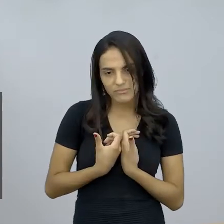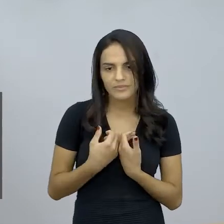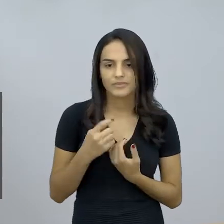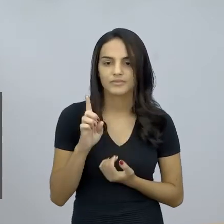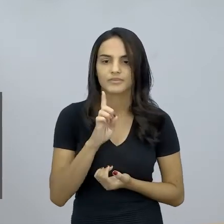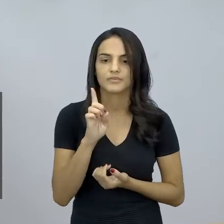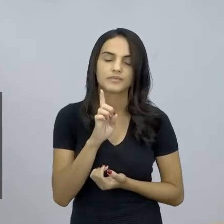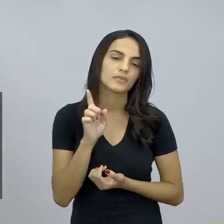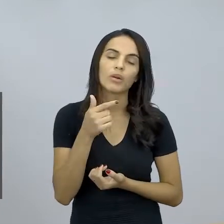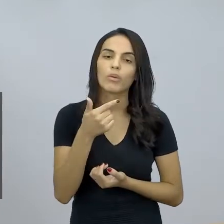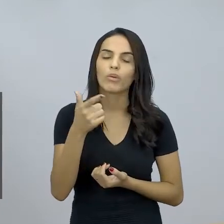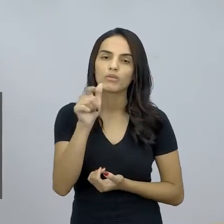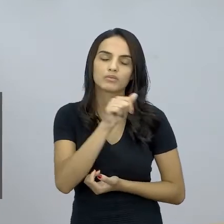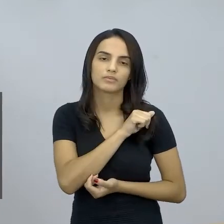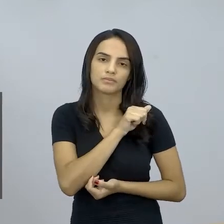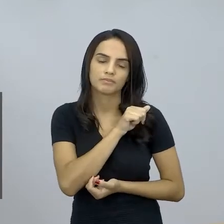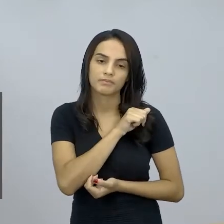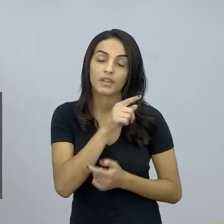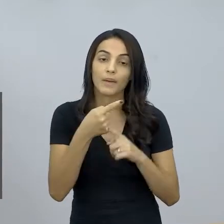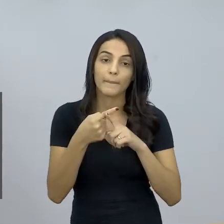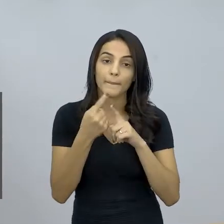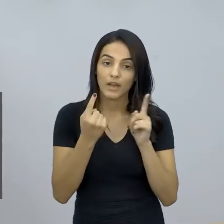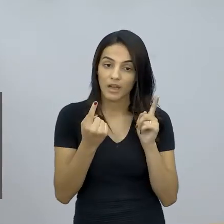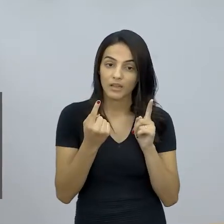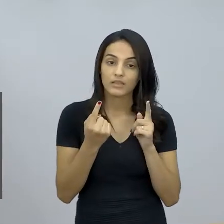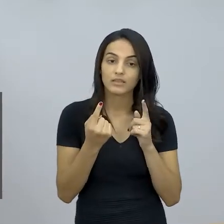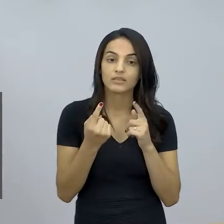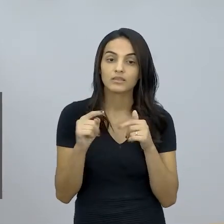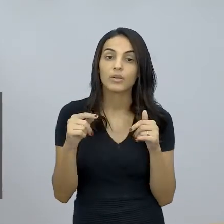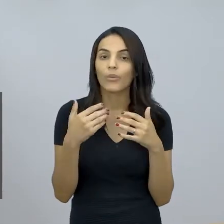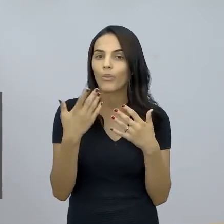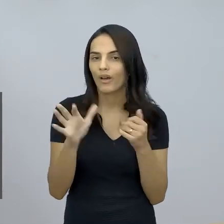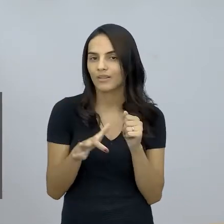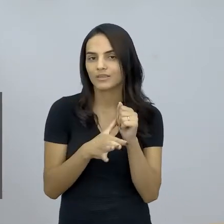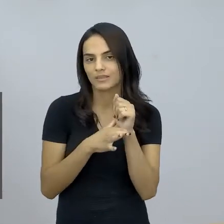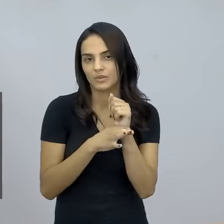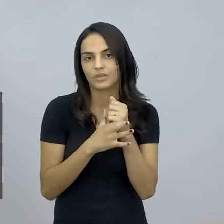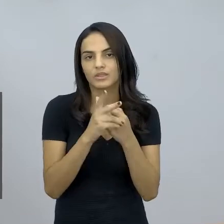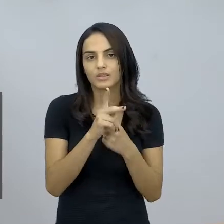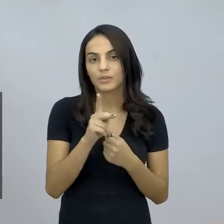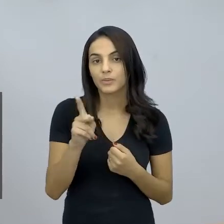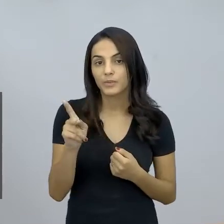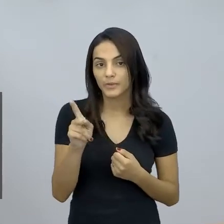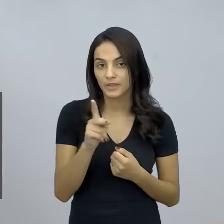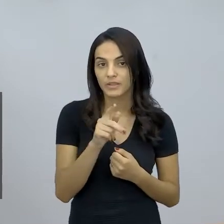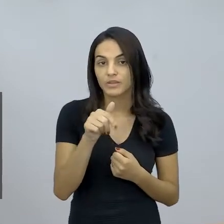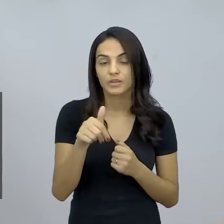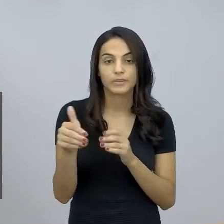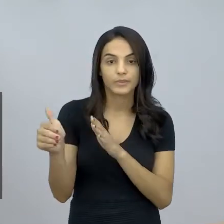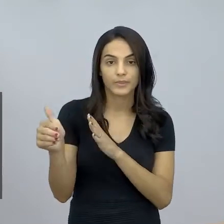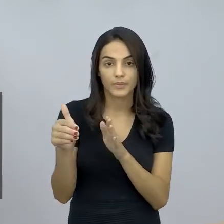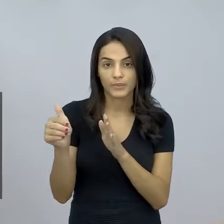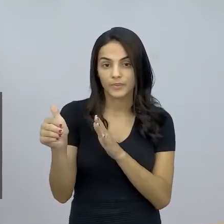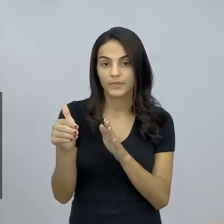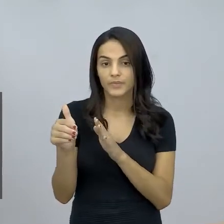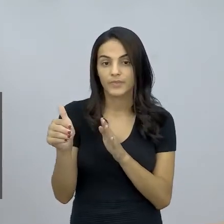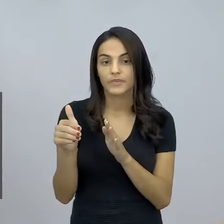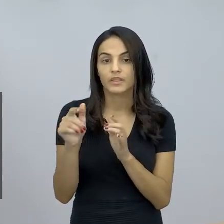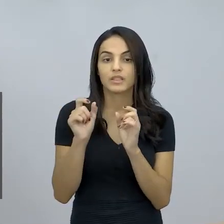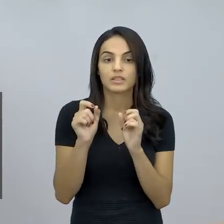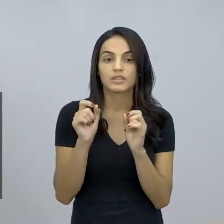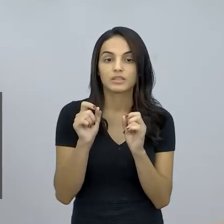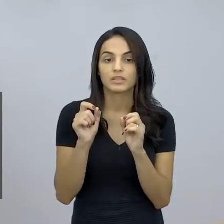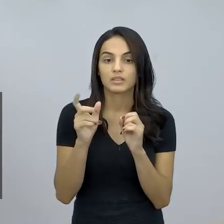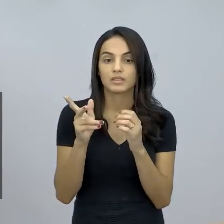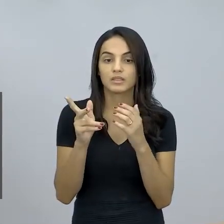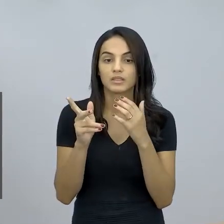outro estudante. Mas, e qual a segurança do professor, nesse momento, de